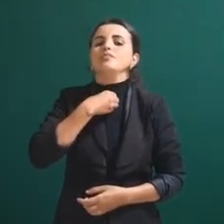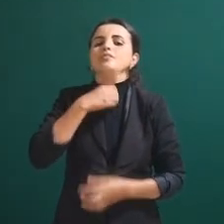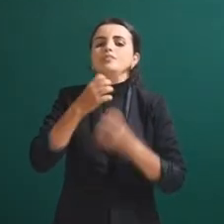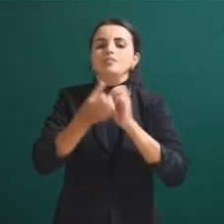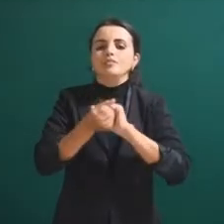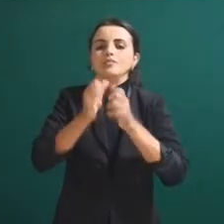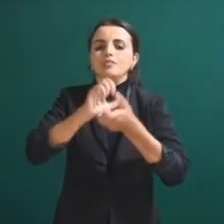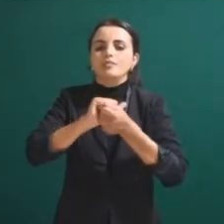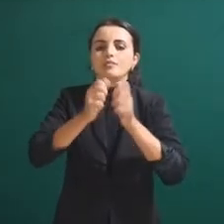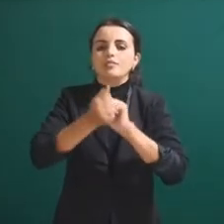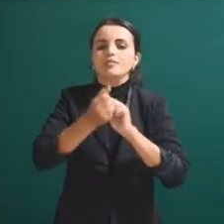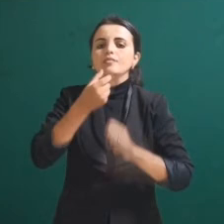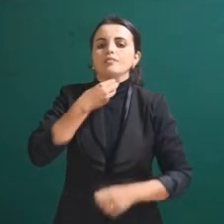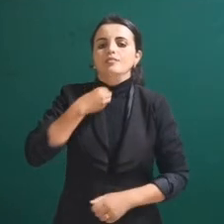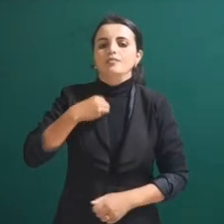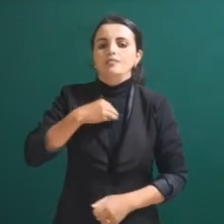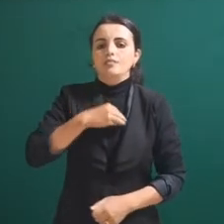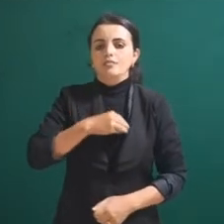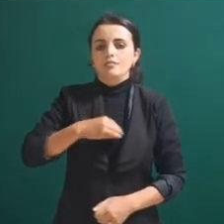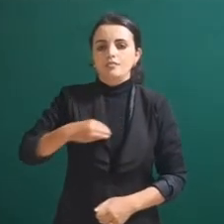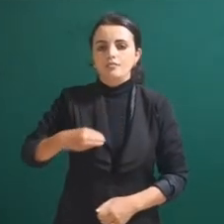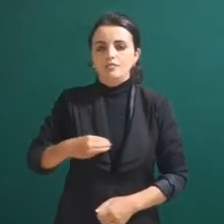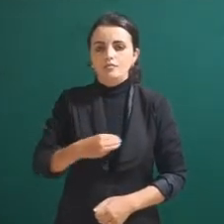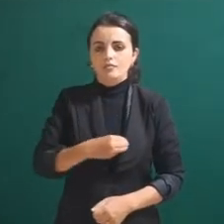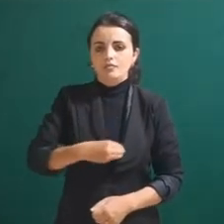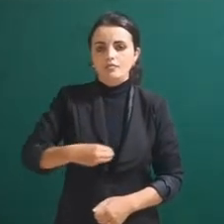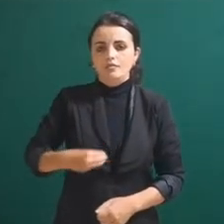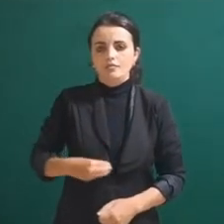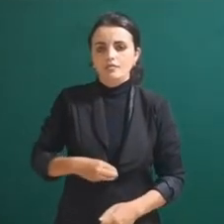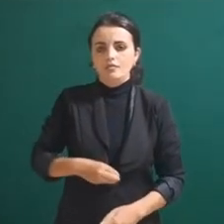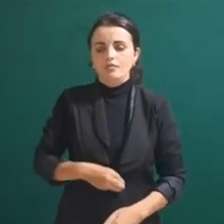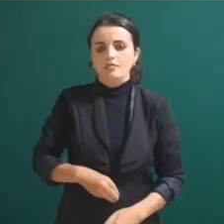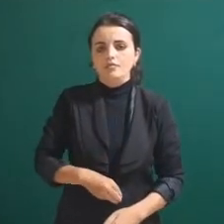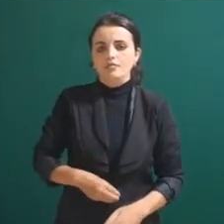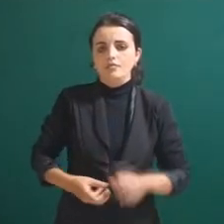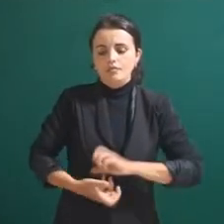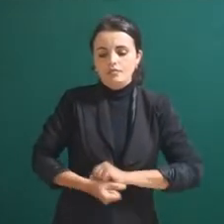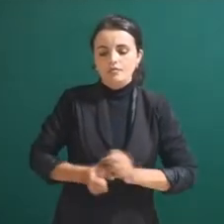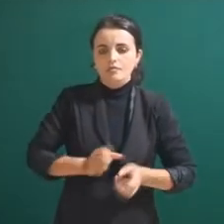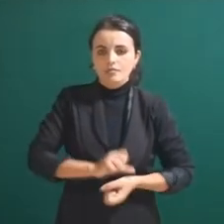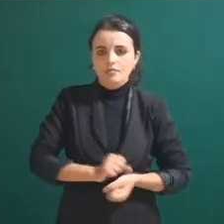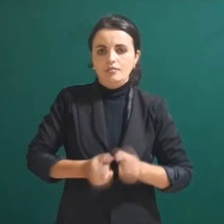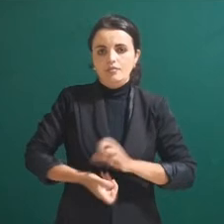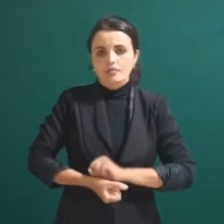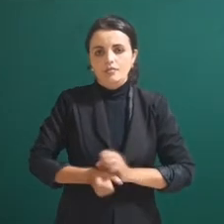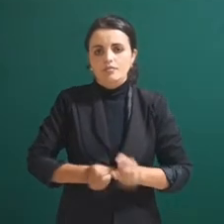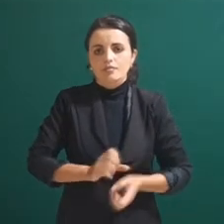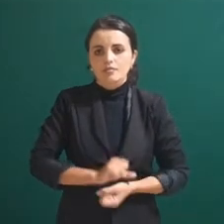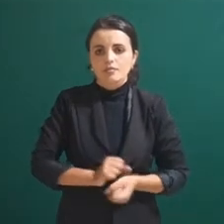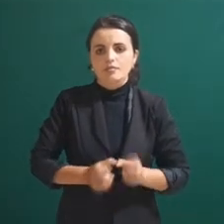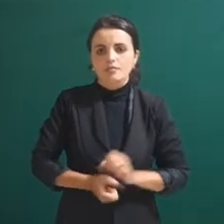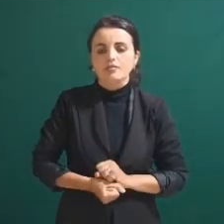mastigação, a utilização da saliva, a gente forma ali um bolo alimentar que é empurrado com a língua diretamente para a faringe e